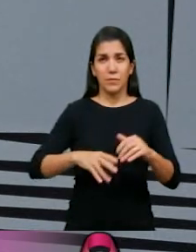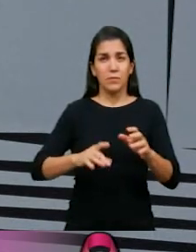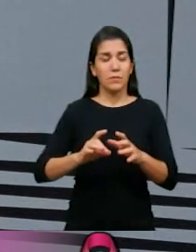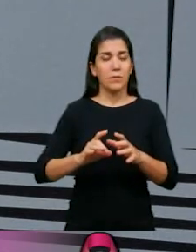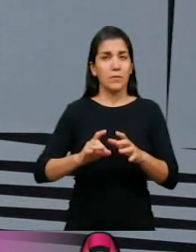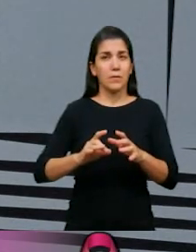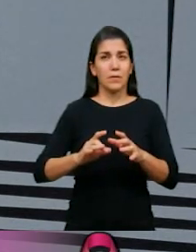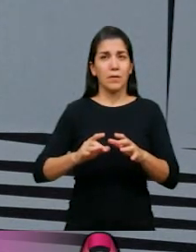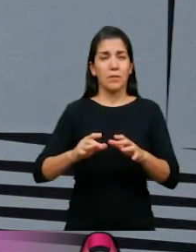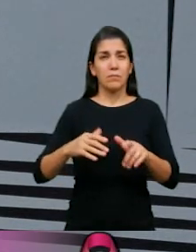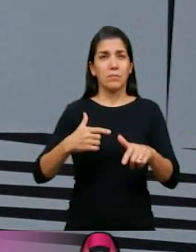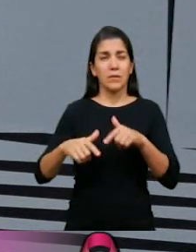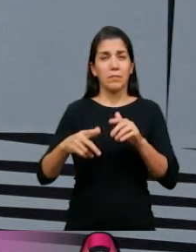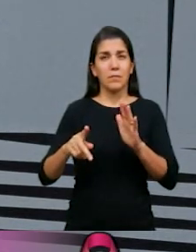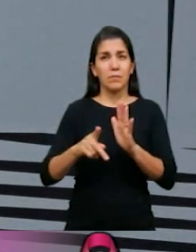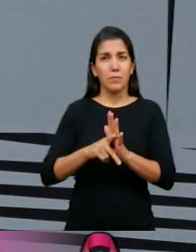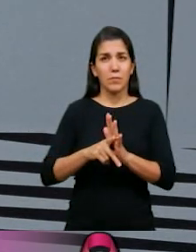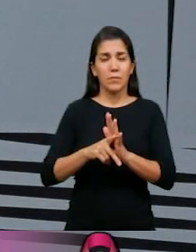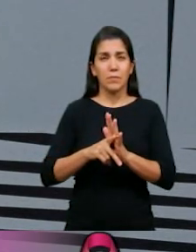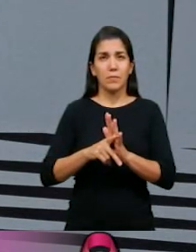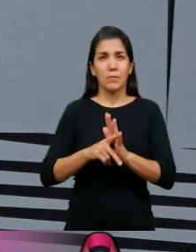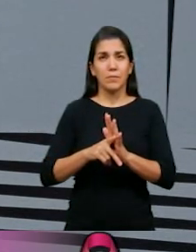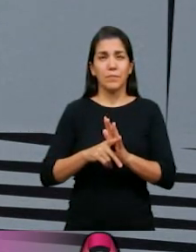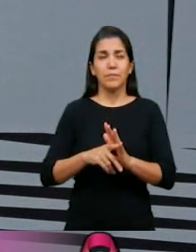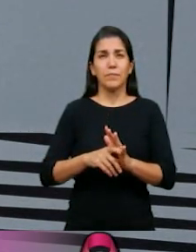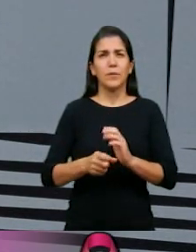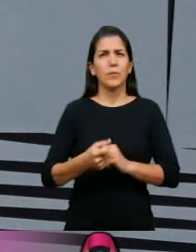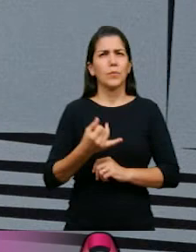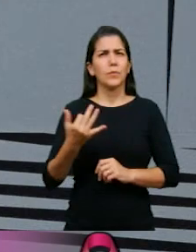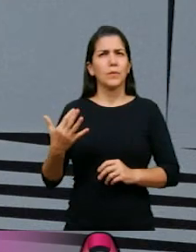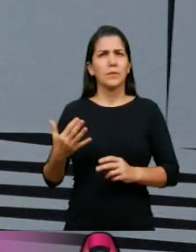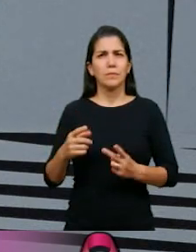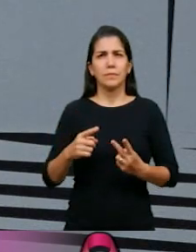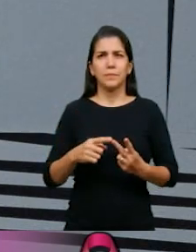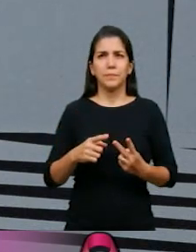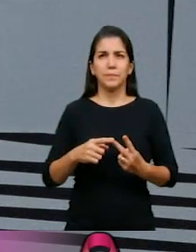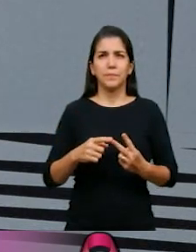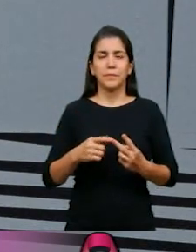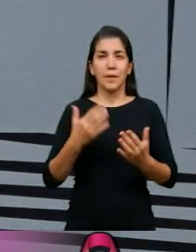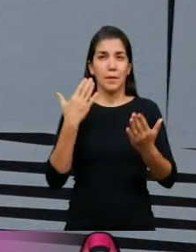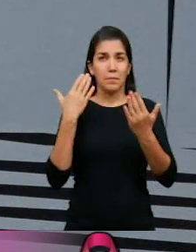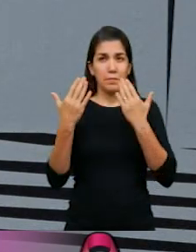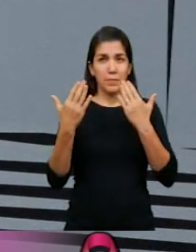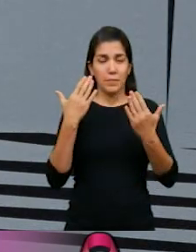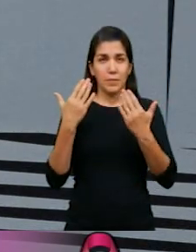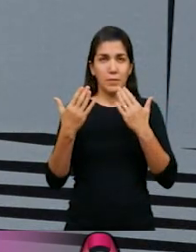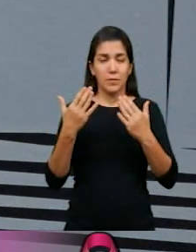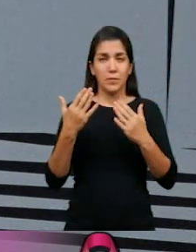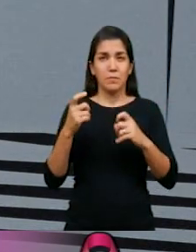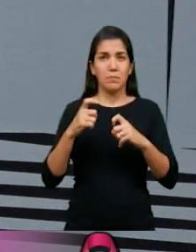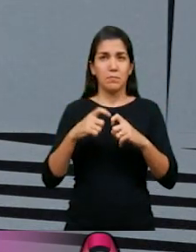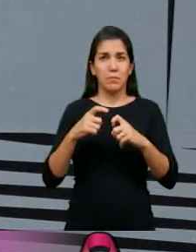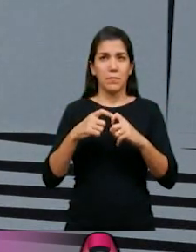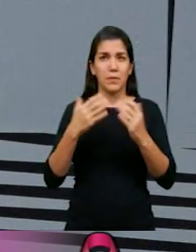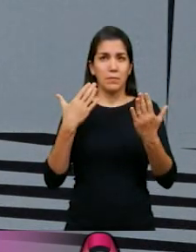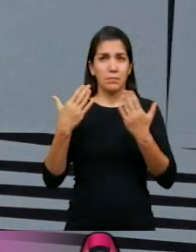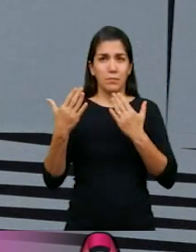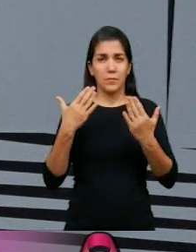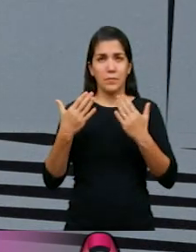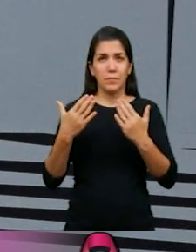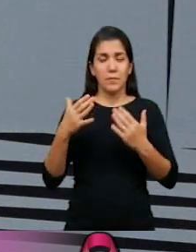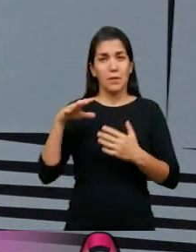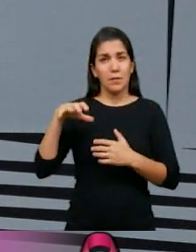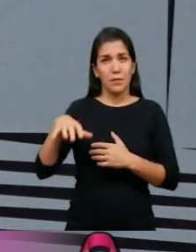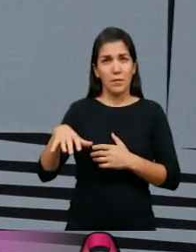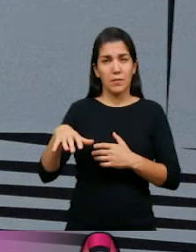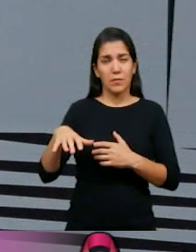a função que ocupa e as atribuições? 2. O número de psicólogos e médicos psiquiatras nas unidades